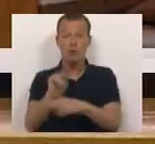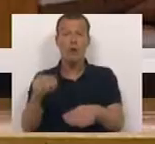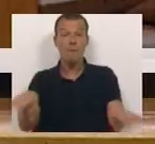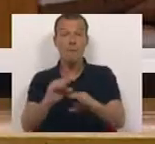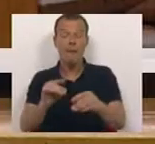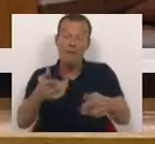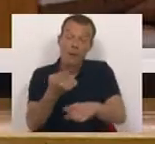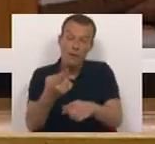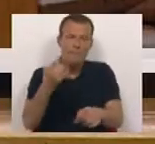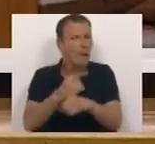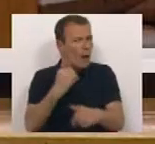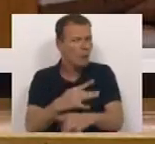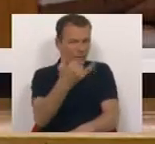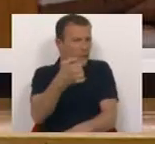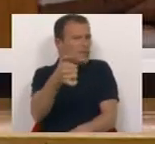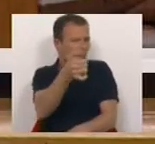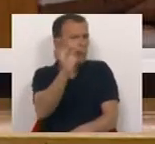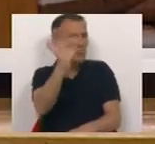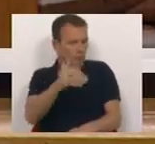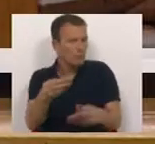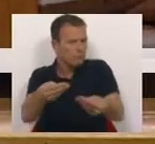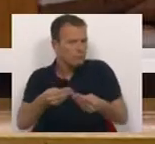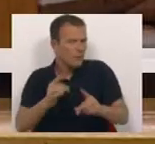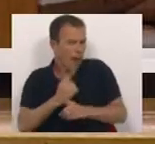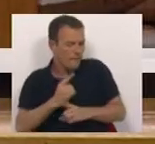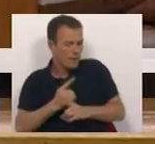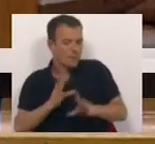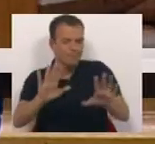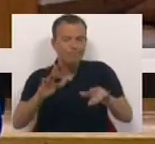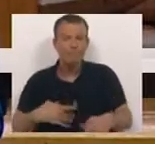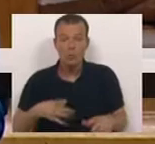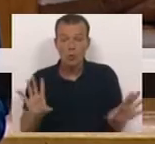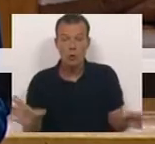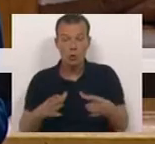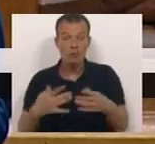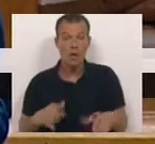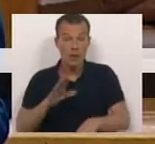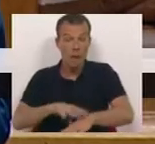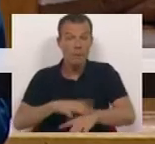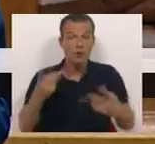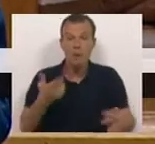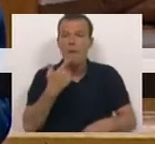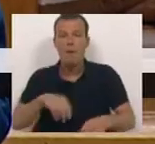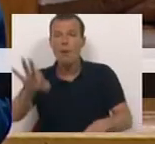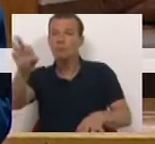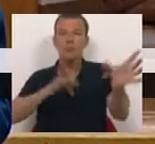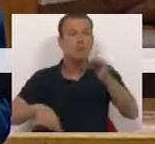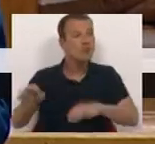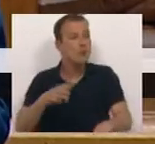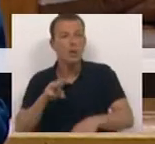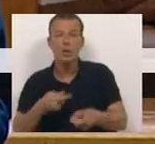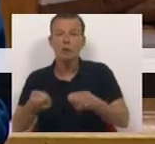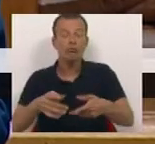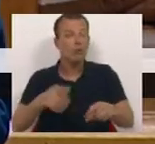apesar de ficar com 25% do capital. Não terá assento no Conselho de Administração, não poderá nomear gestores e nada poderá